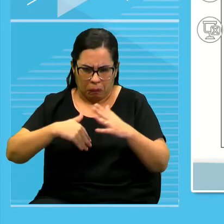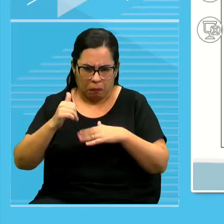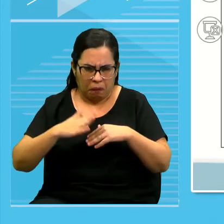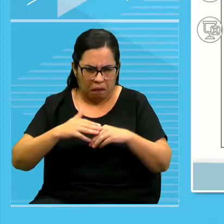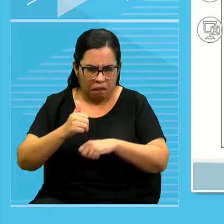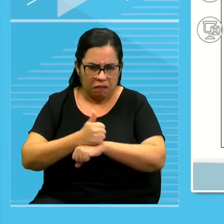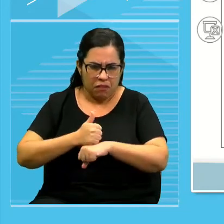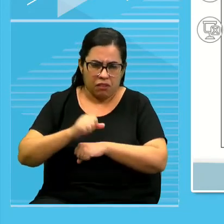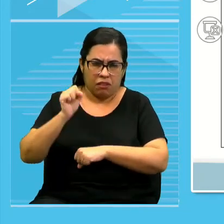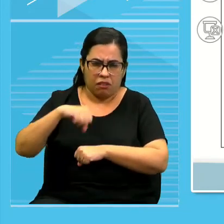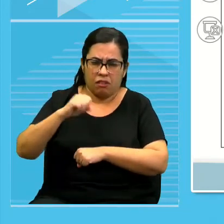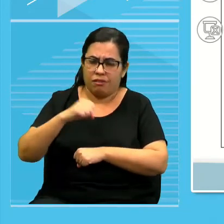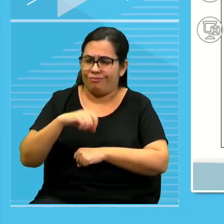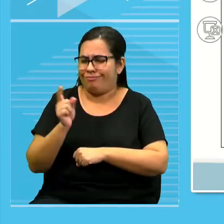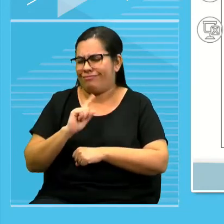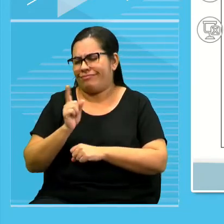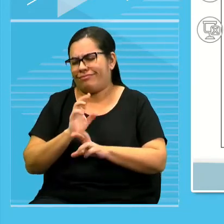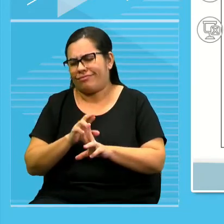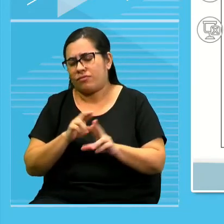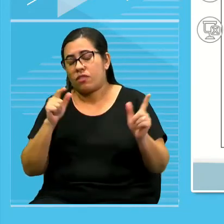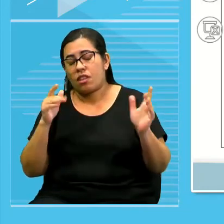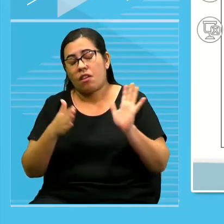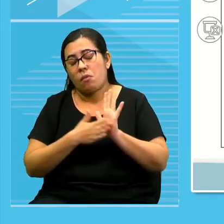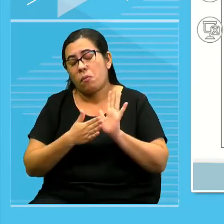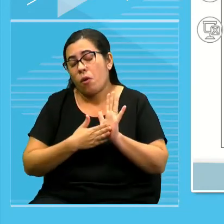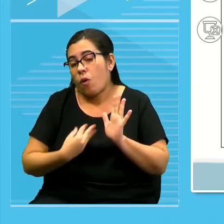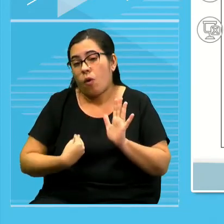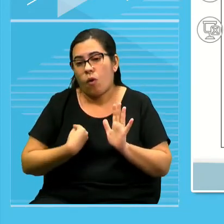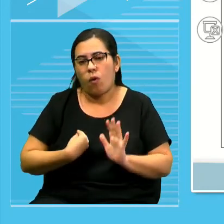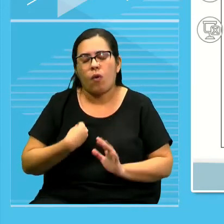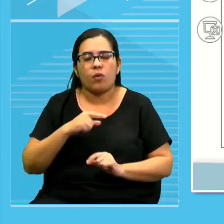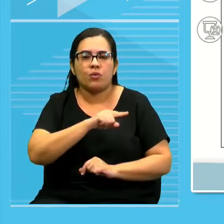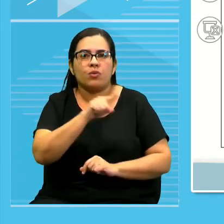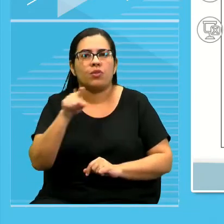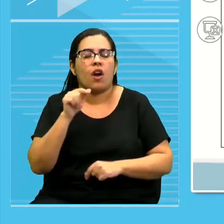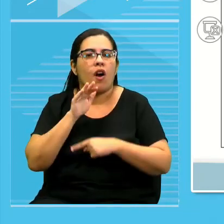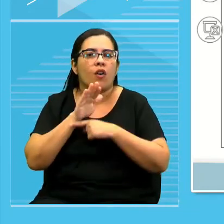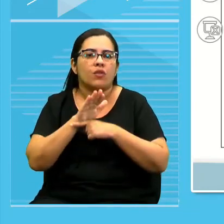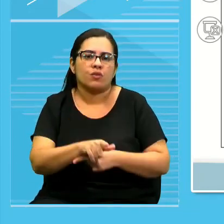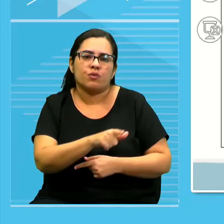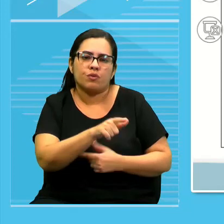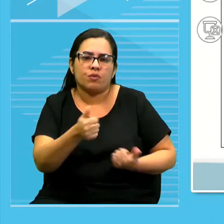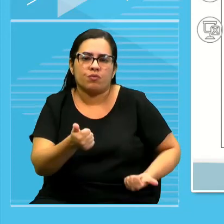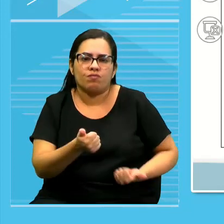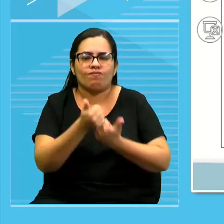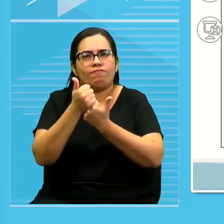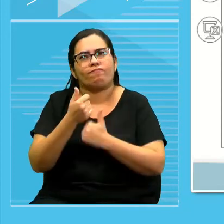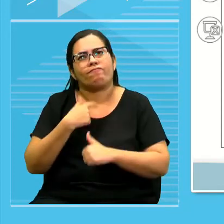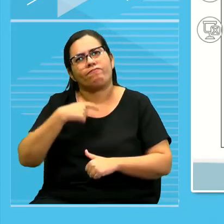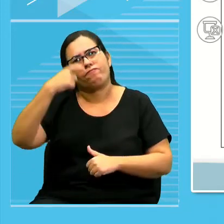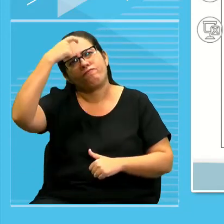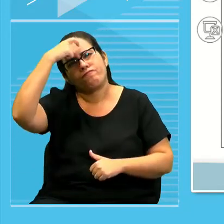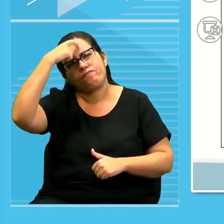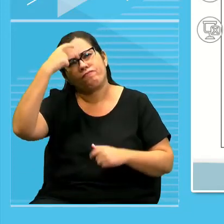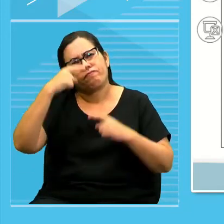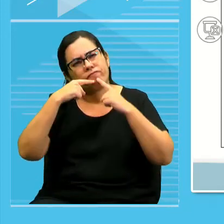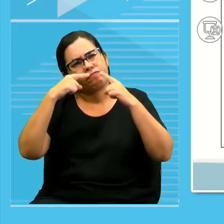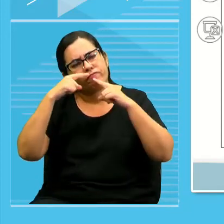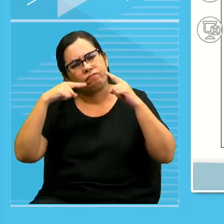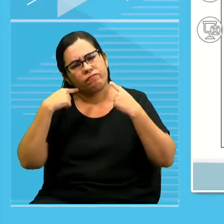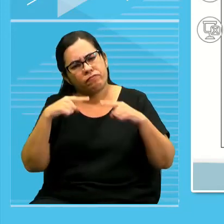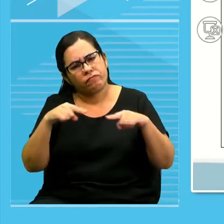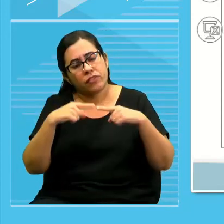eu sempre digo isso a o projeto de vida é uma disciplina que te auxilia a tu tem um pensamento crítico